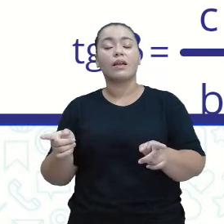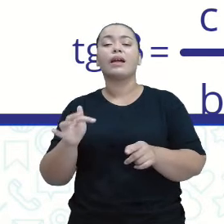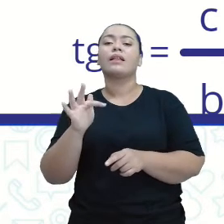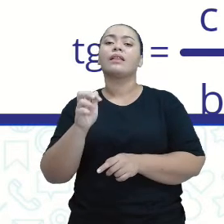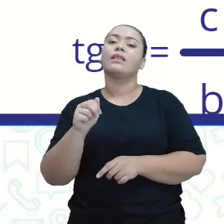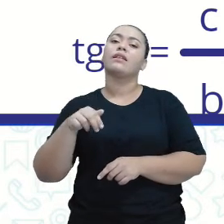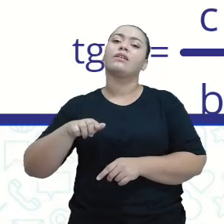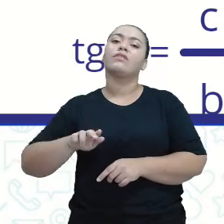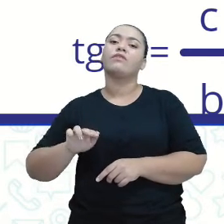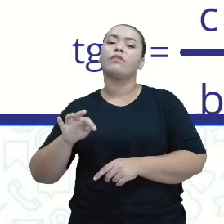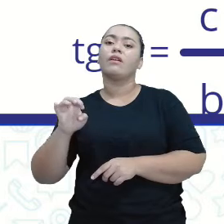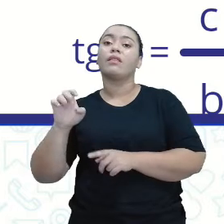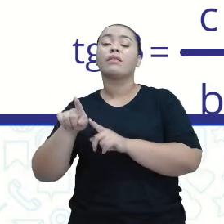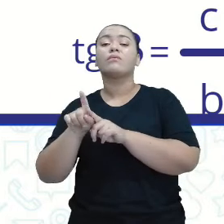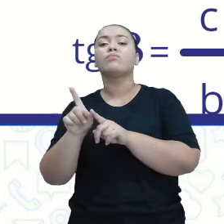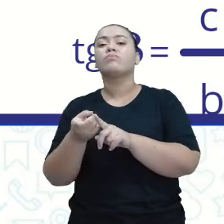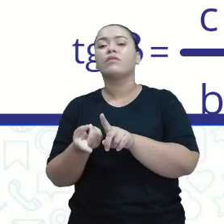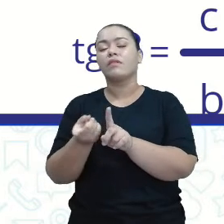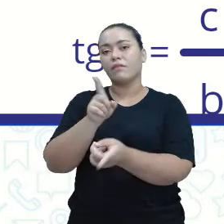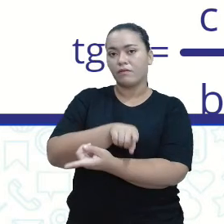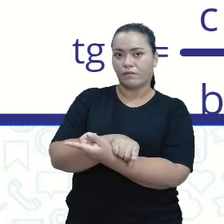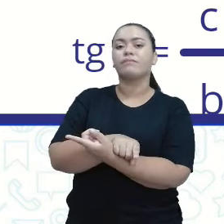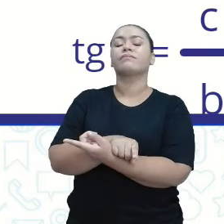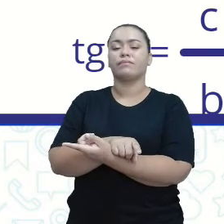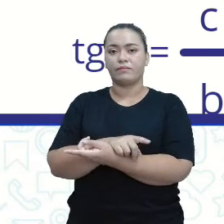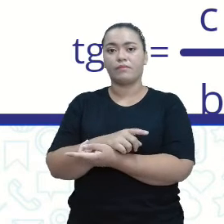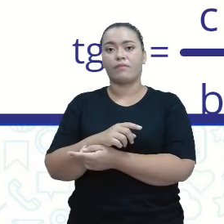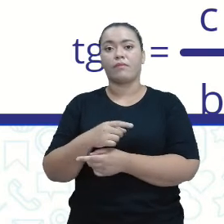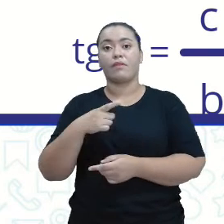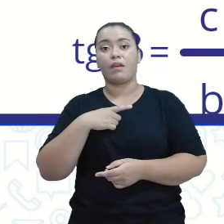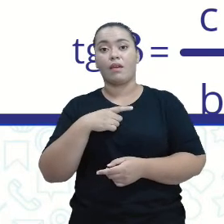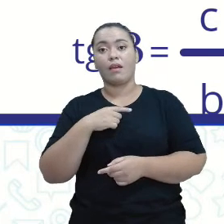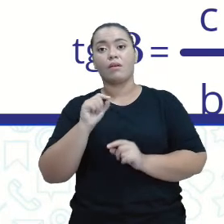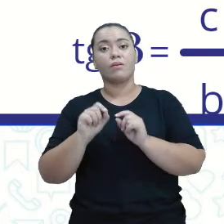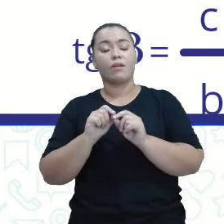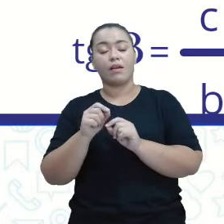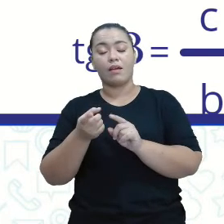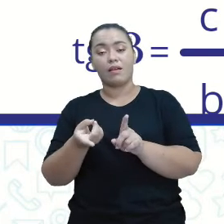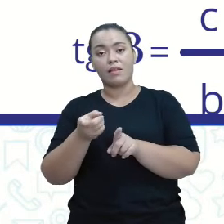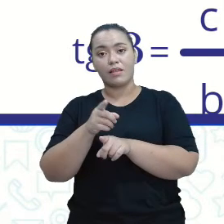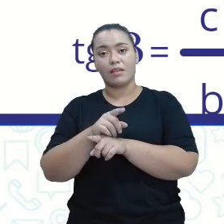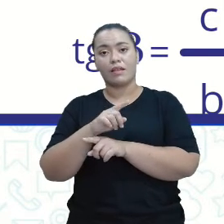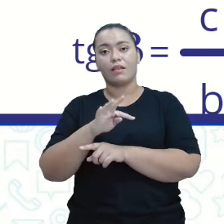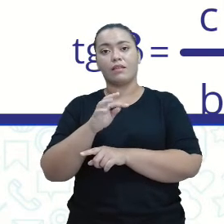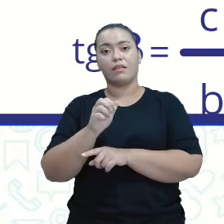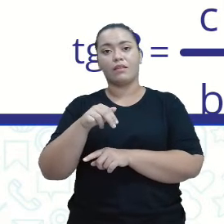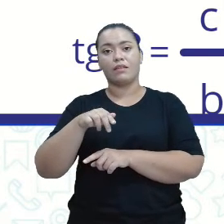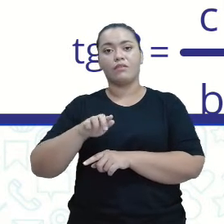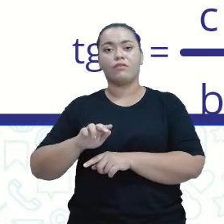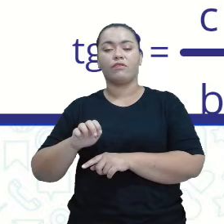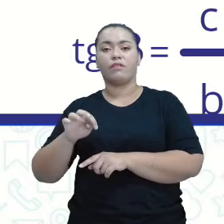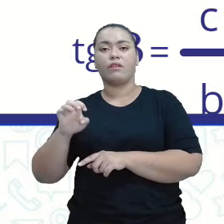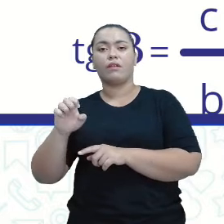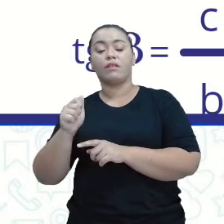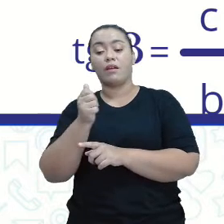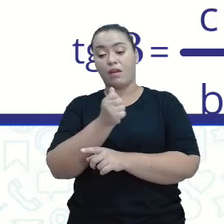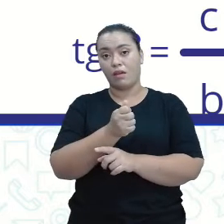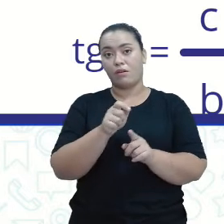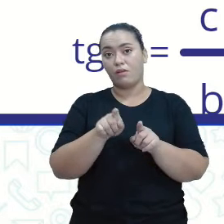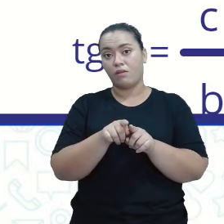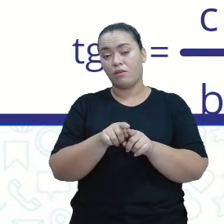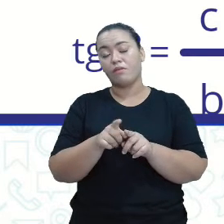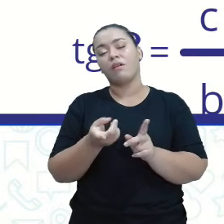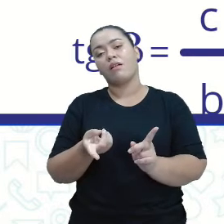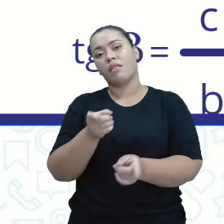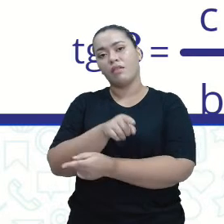tangente, elas são inversas, tá bom? A tangente de alfa é o inverso da tangente de beta. Tangente de alfa deu igual a B